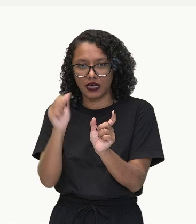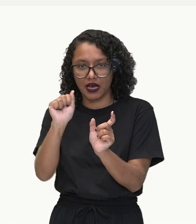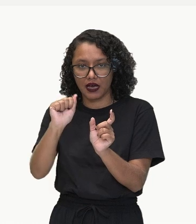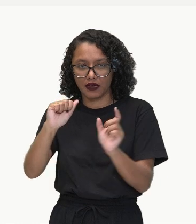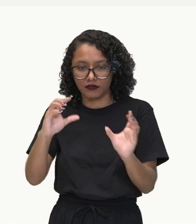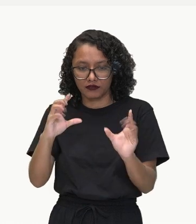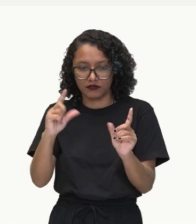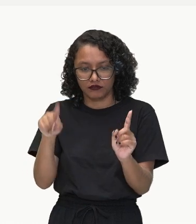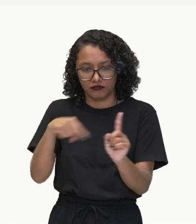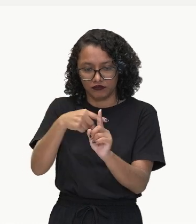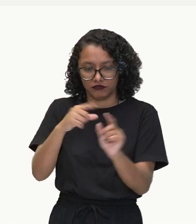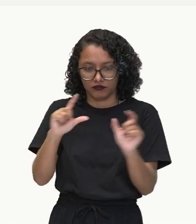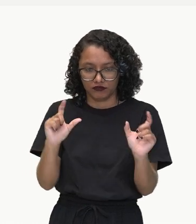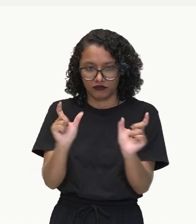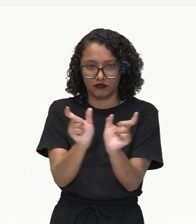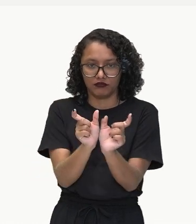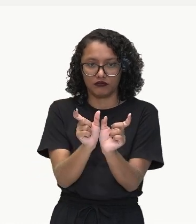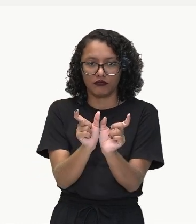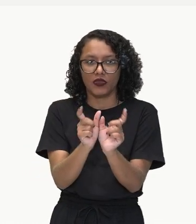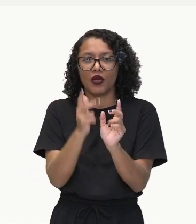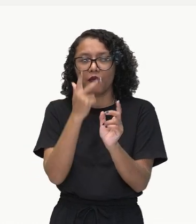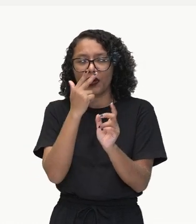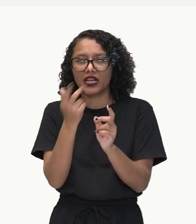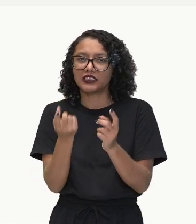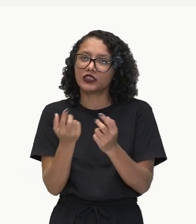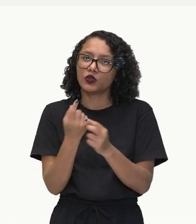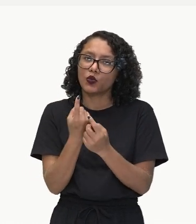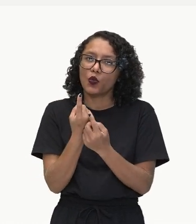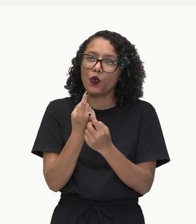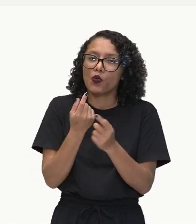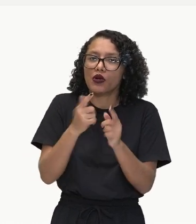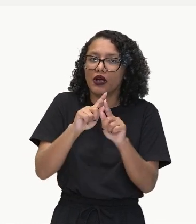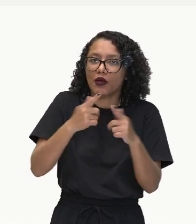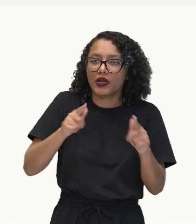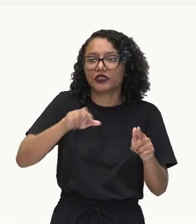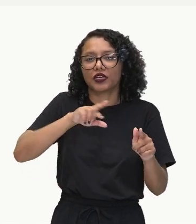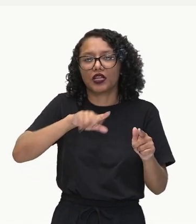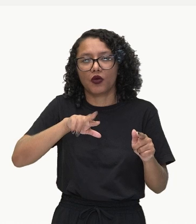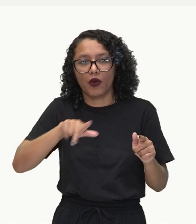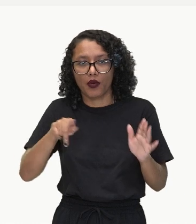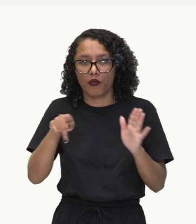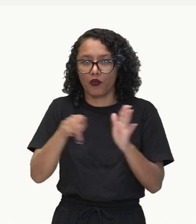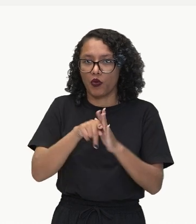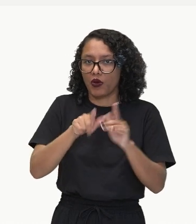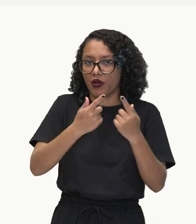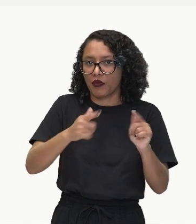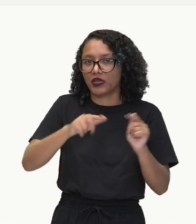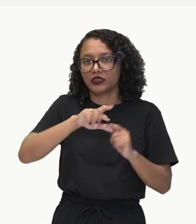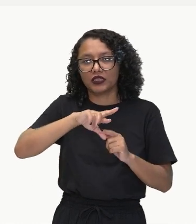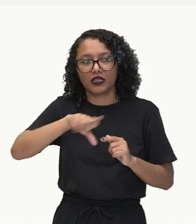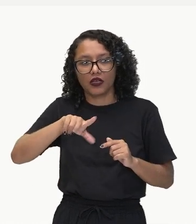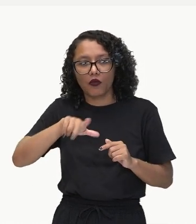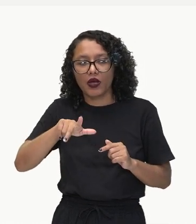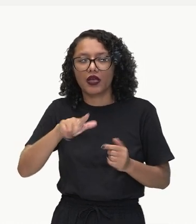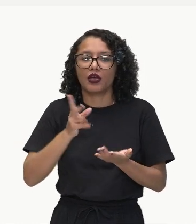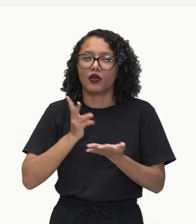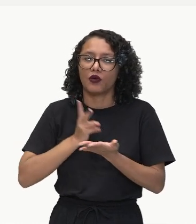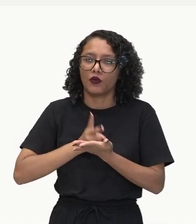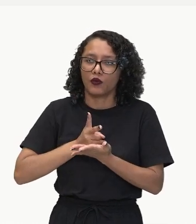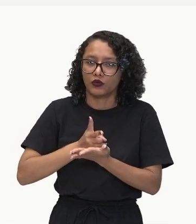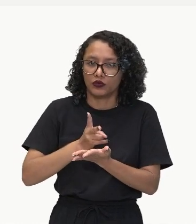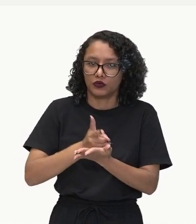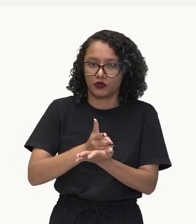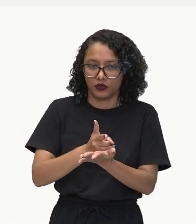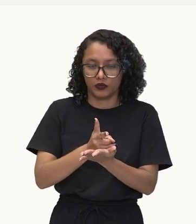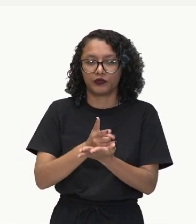gramática, né? Algo reverso, algo de negação à gramática. Aí ele prossegue aqui, quase insana, que